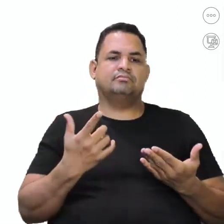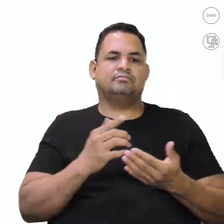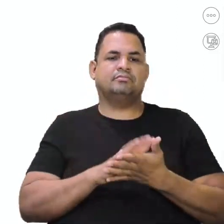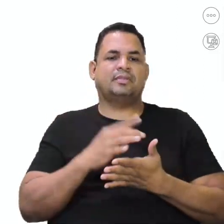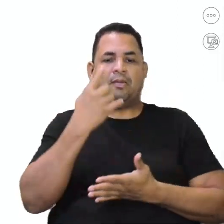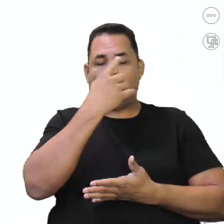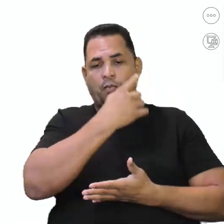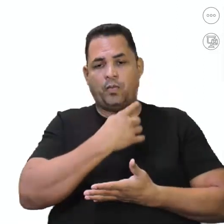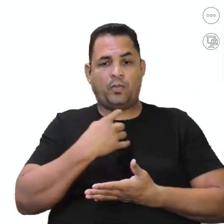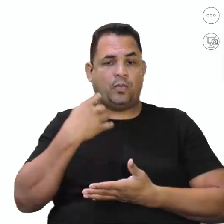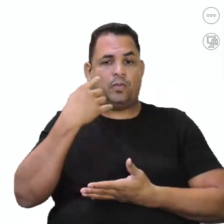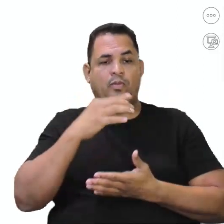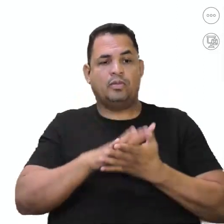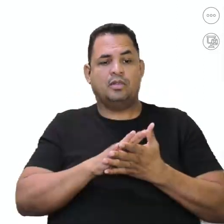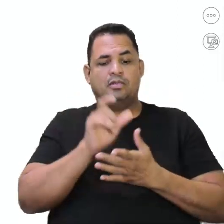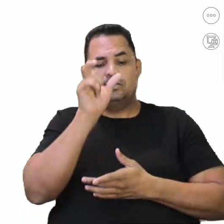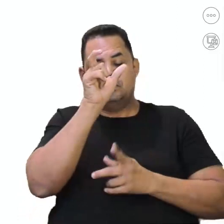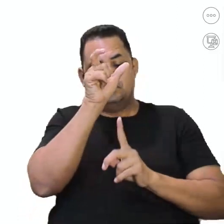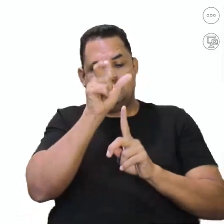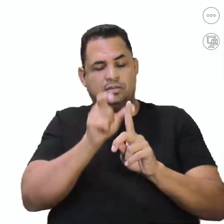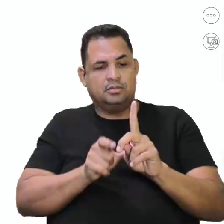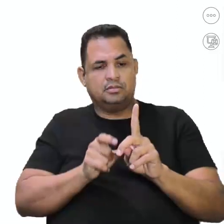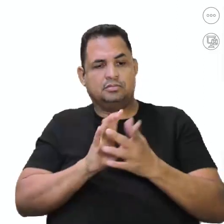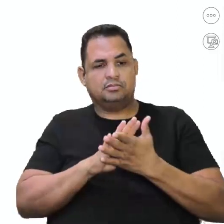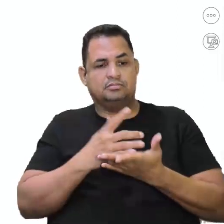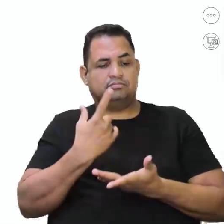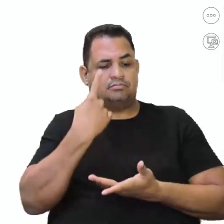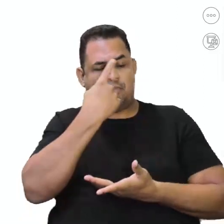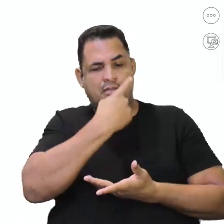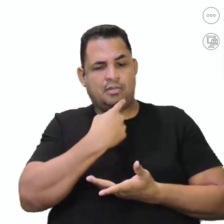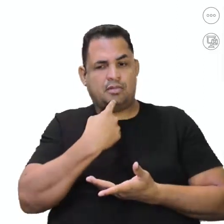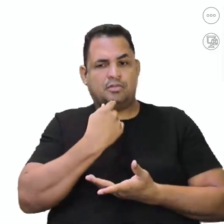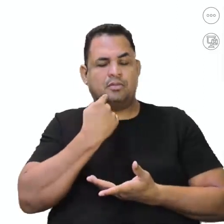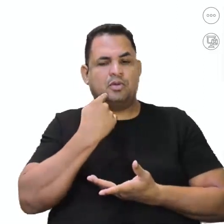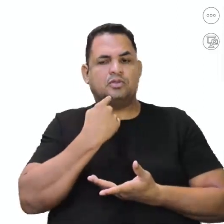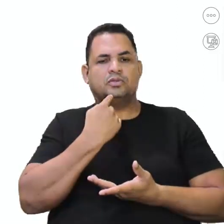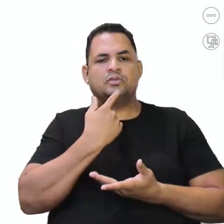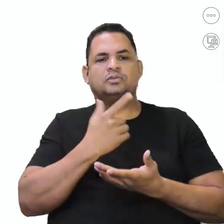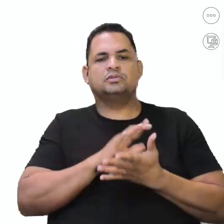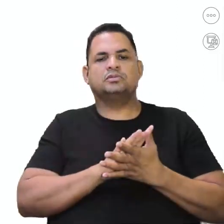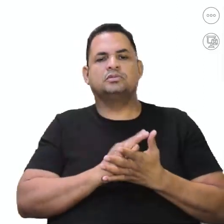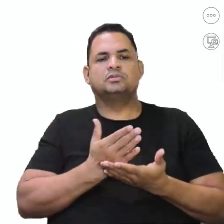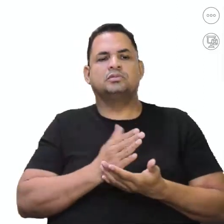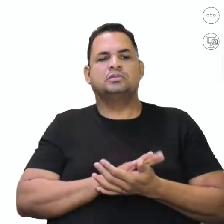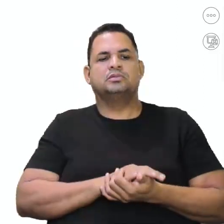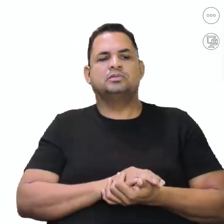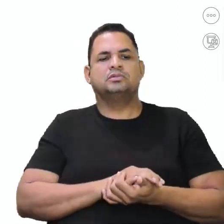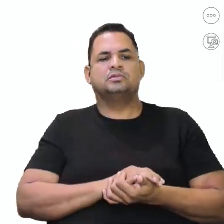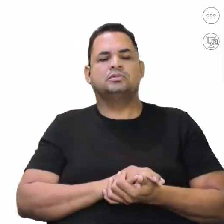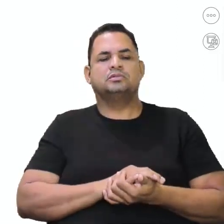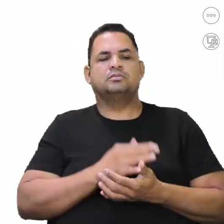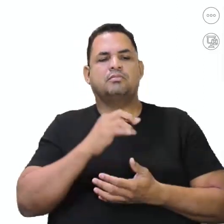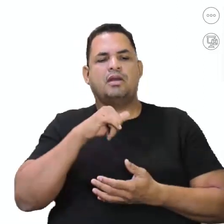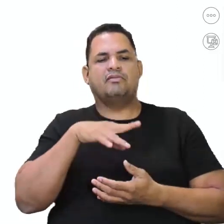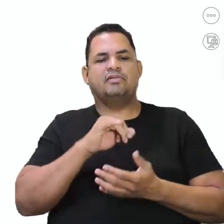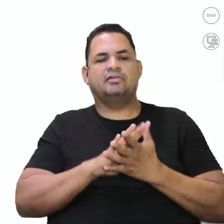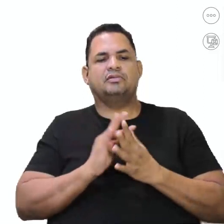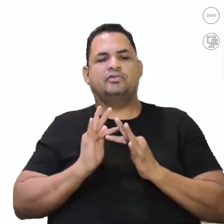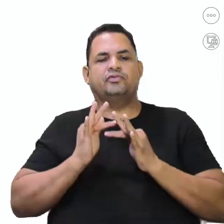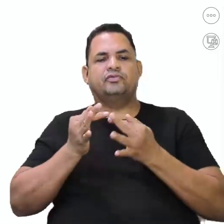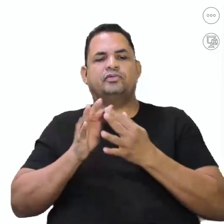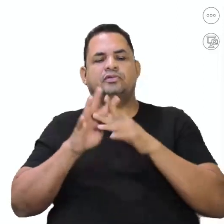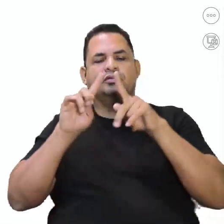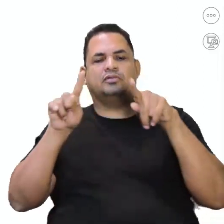na feição da personagem, no semblante da personagem, através da expressão exibida por Mafalda no último